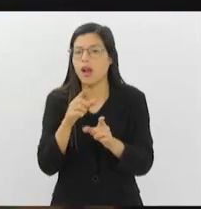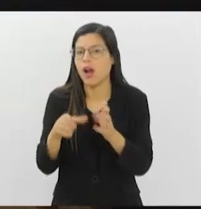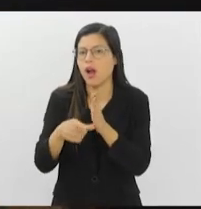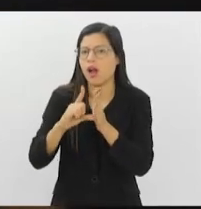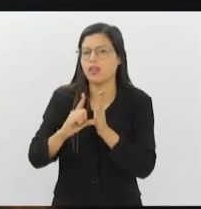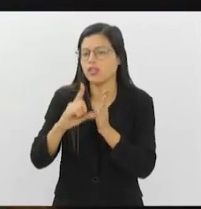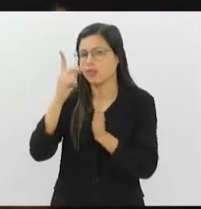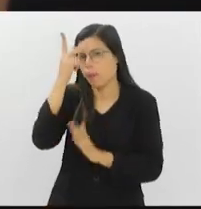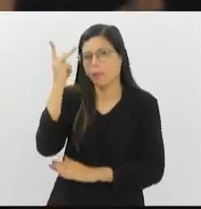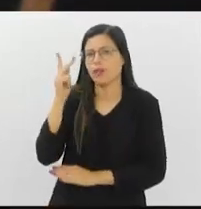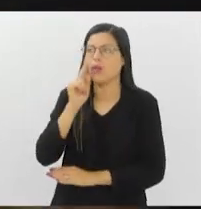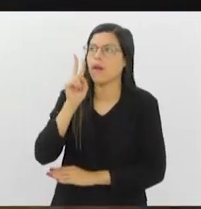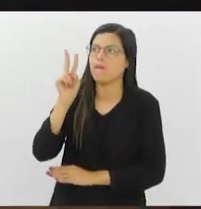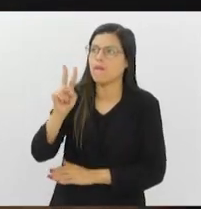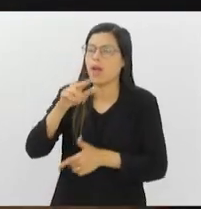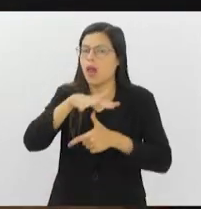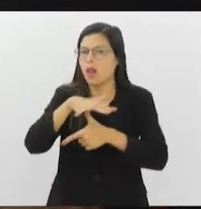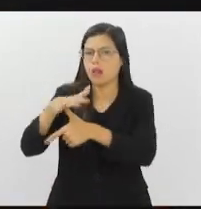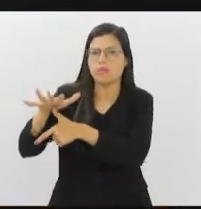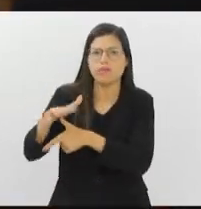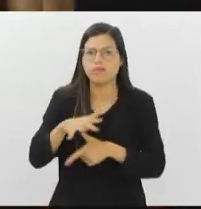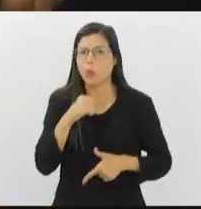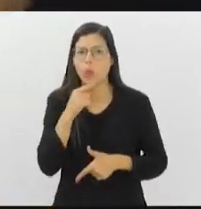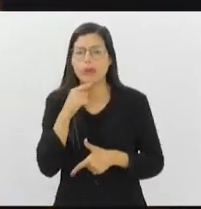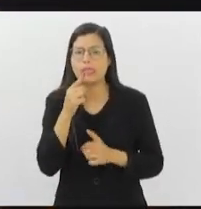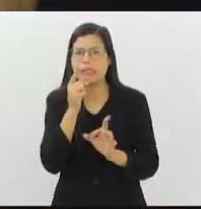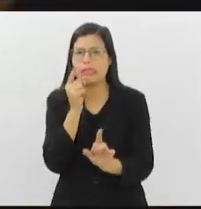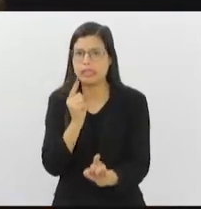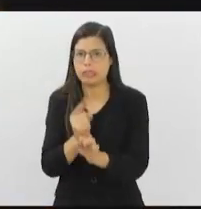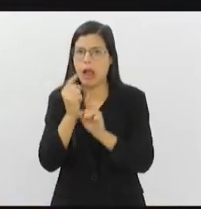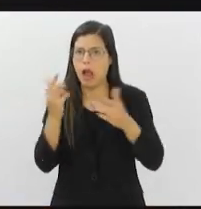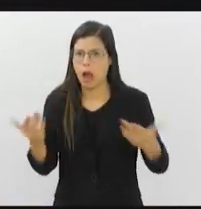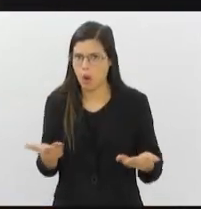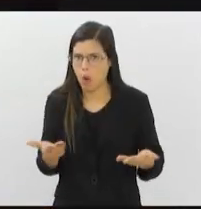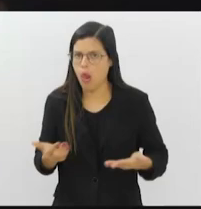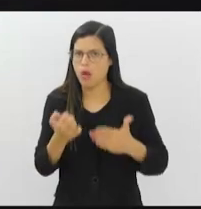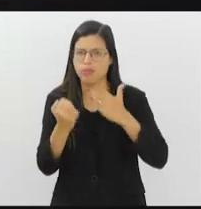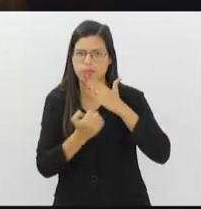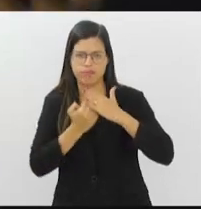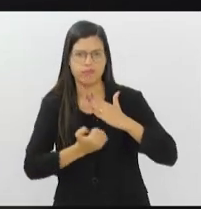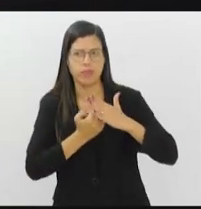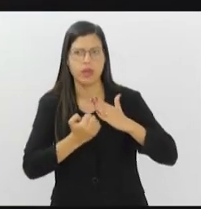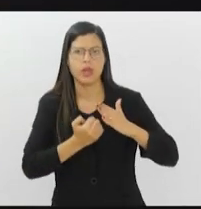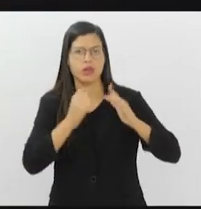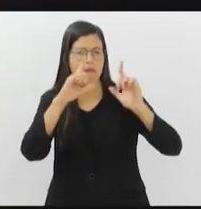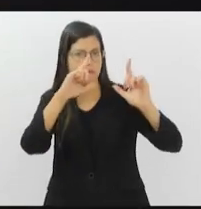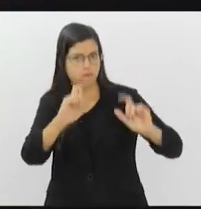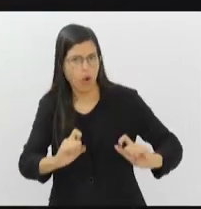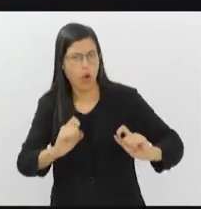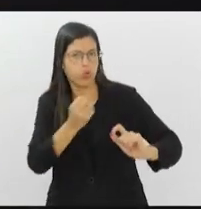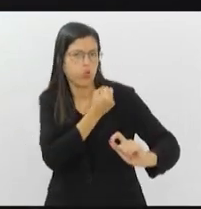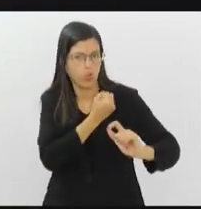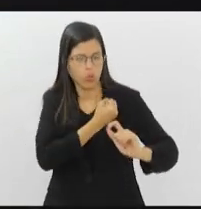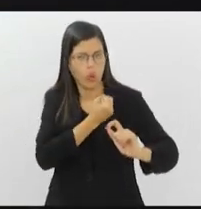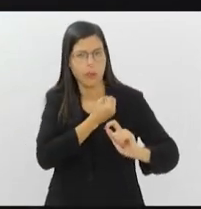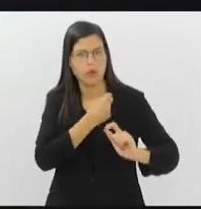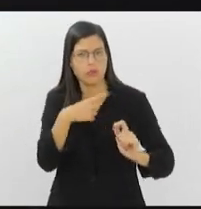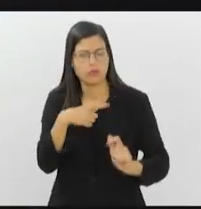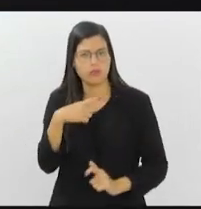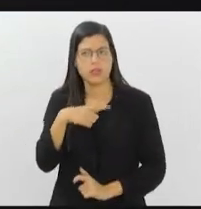um helicóptero descumprindo não tinha como identificar agora as empresas vão mandar foto a matrícula E vão ter